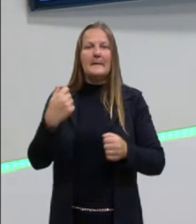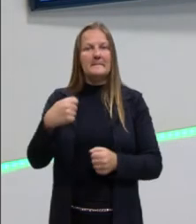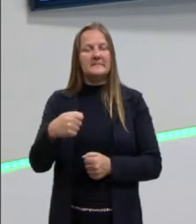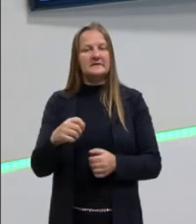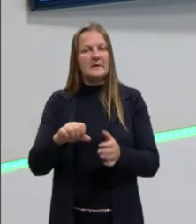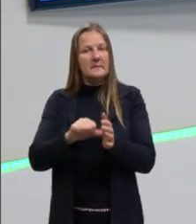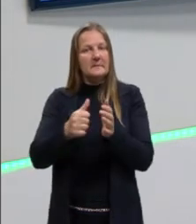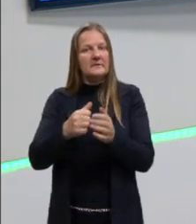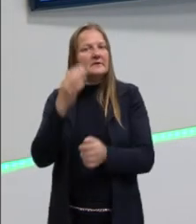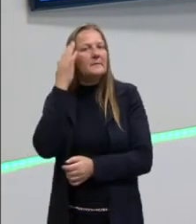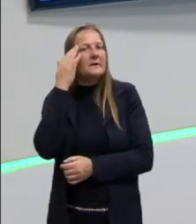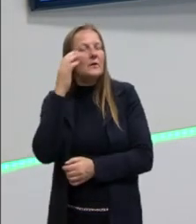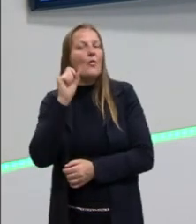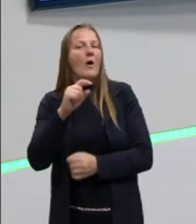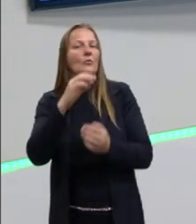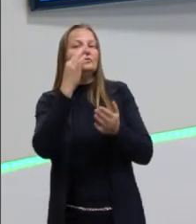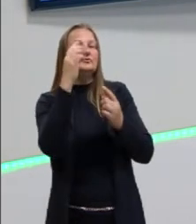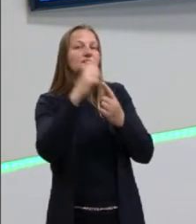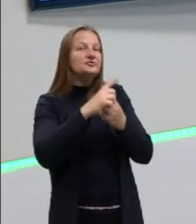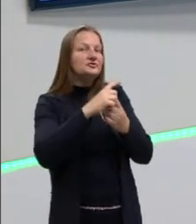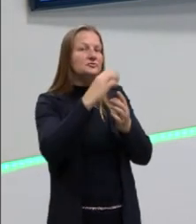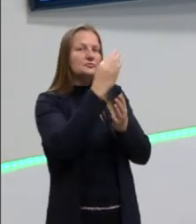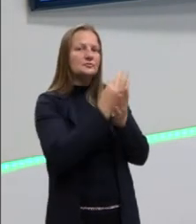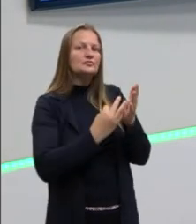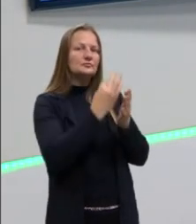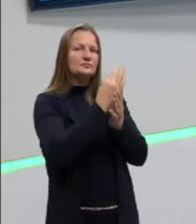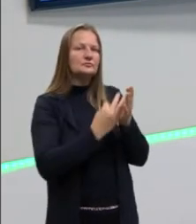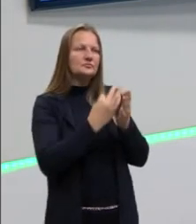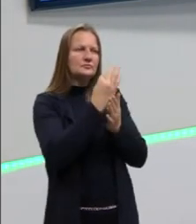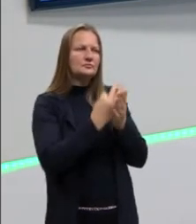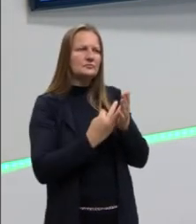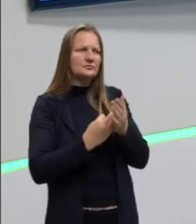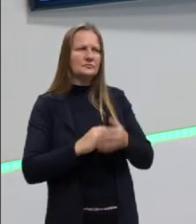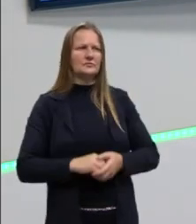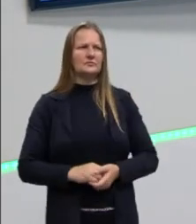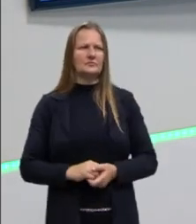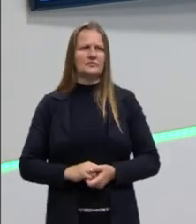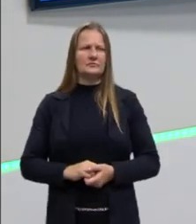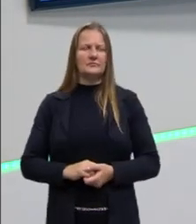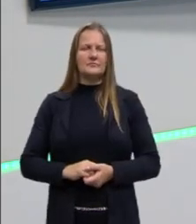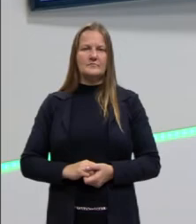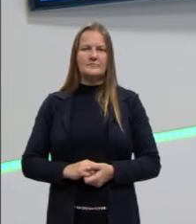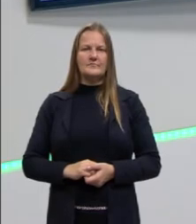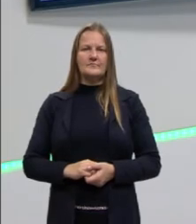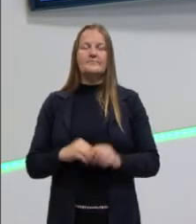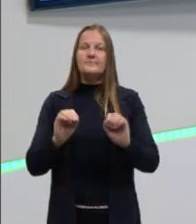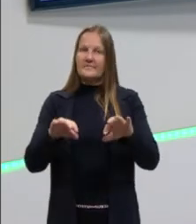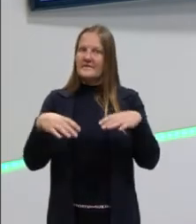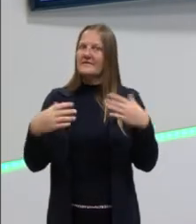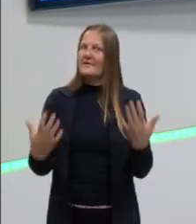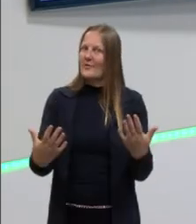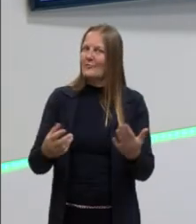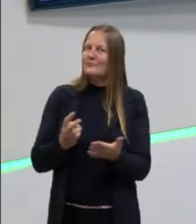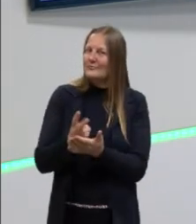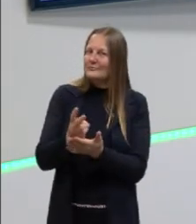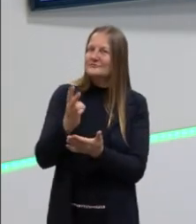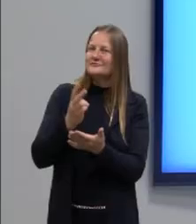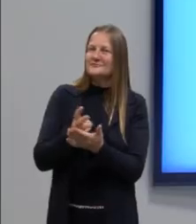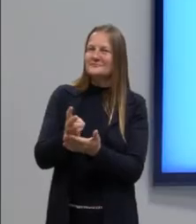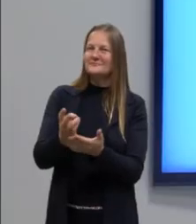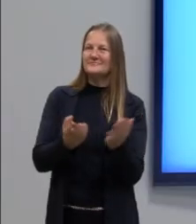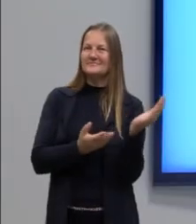primeiro saber que tipo de texto eu vou escrever Então vamos continuar aqui